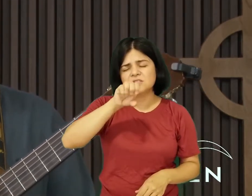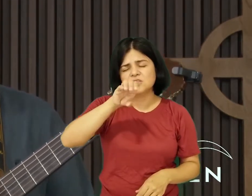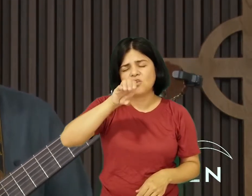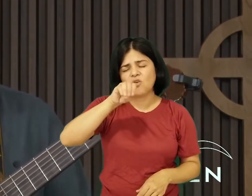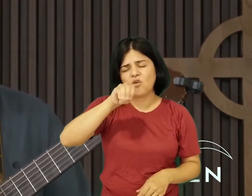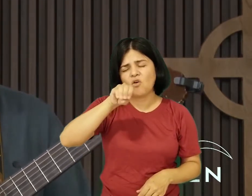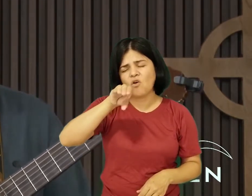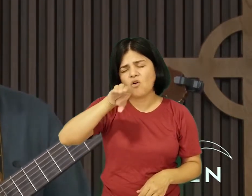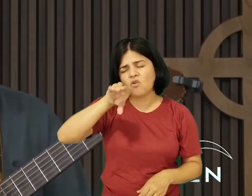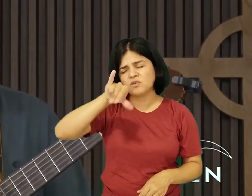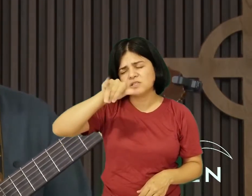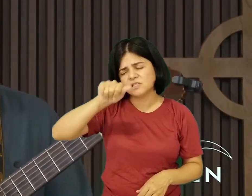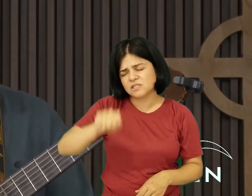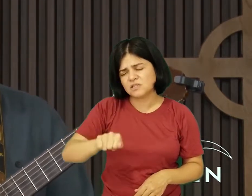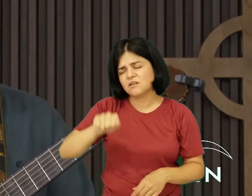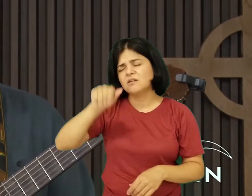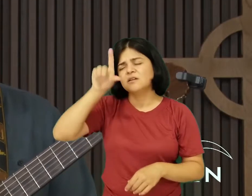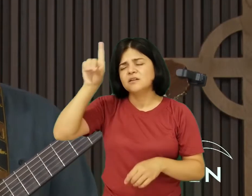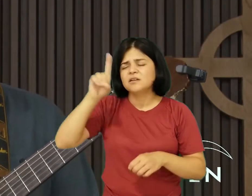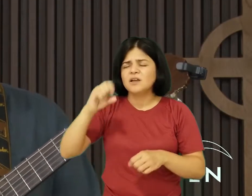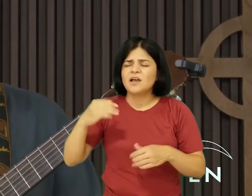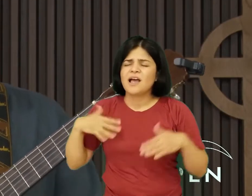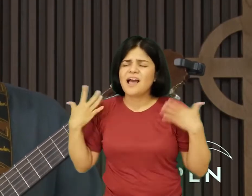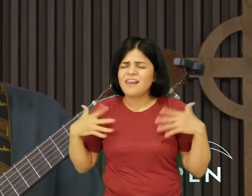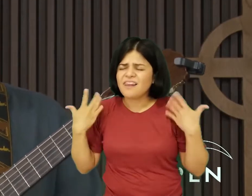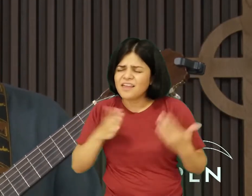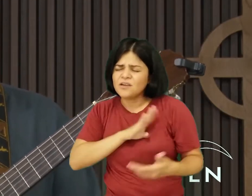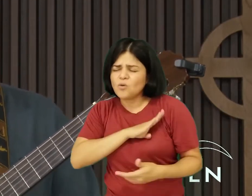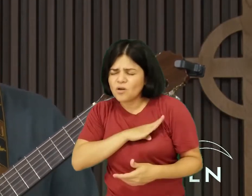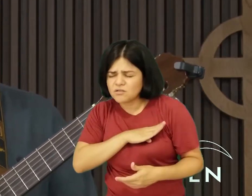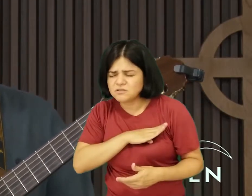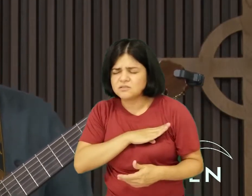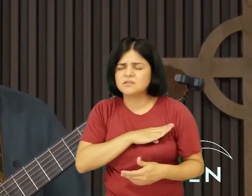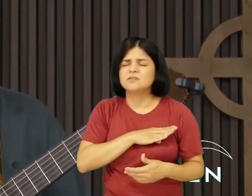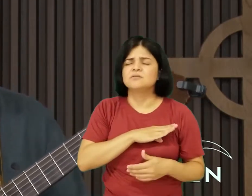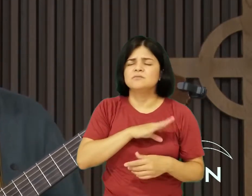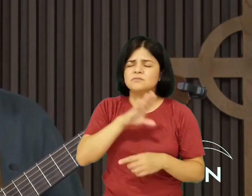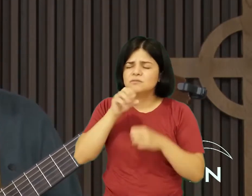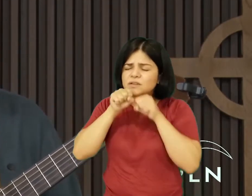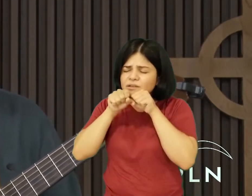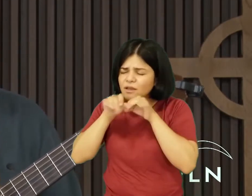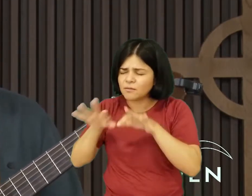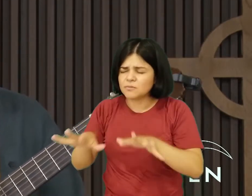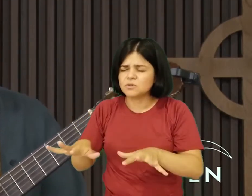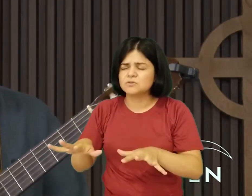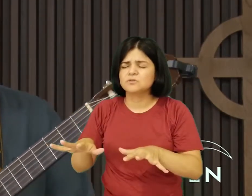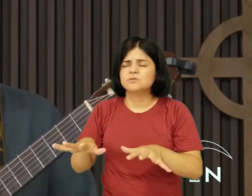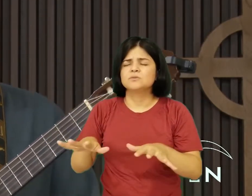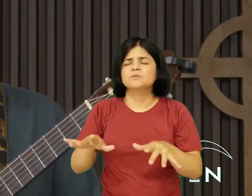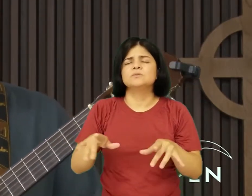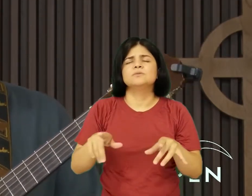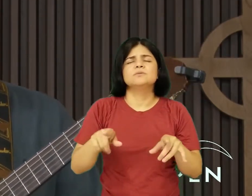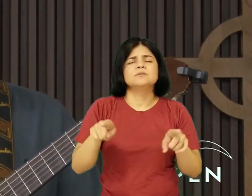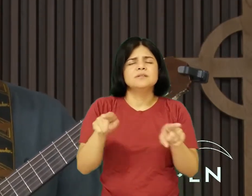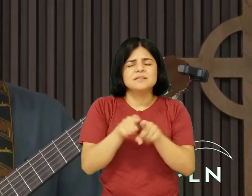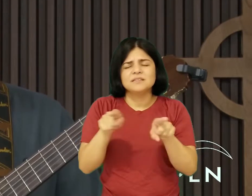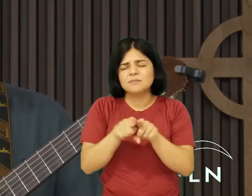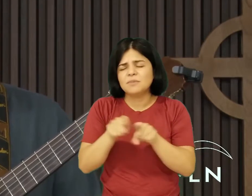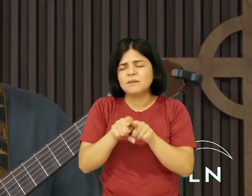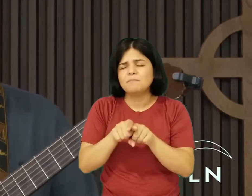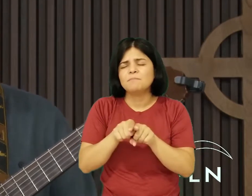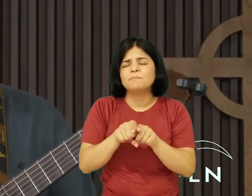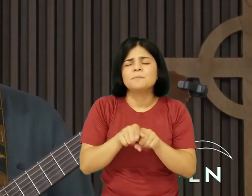em Glasgow, que o Senhor esteja animando e cuidando dos teus filhos. Assim como pedimos por Silvio Simões, Verinha,